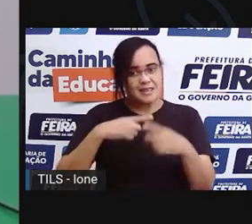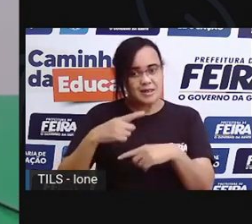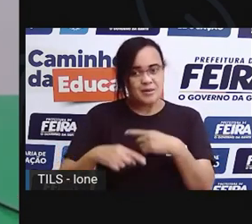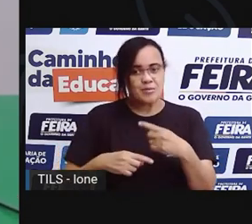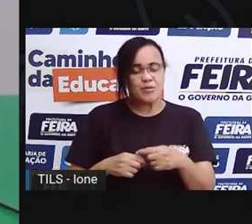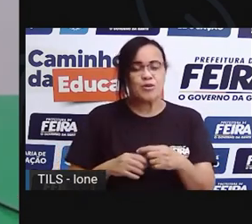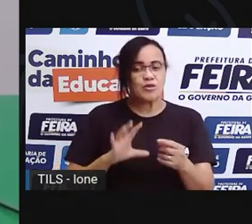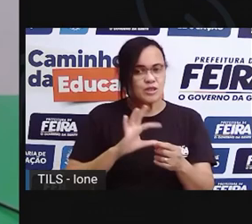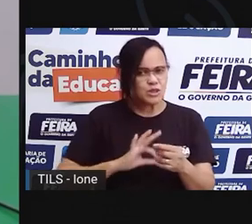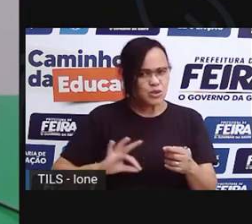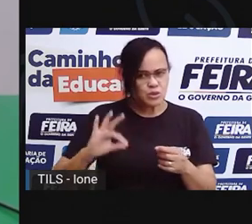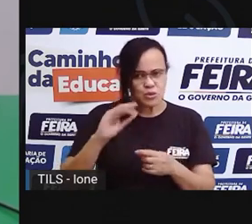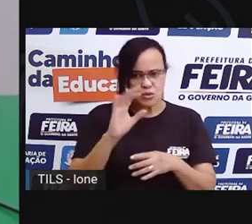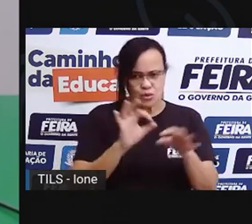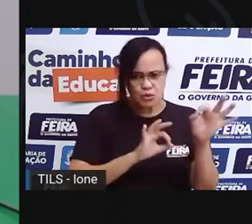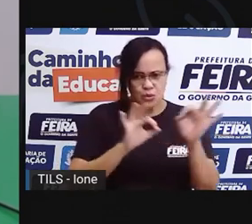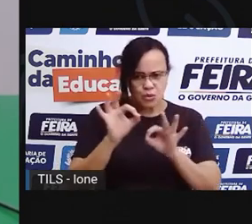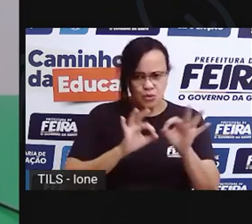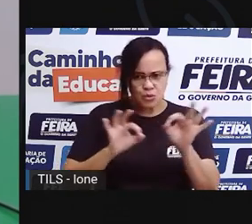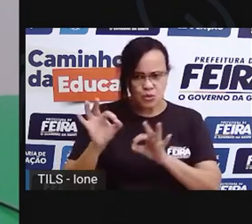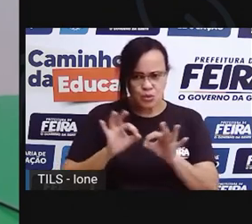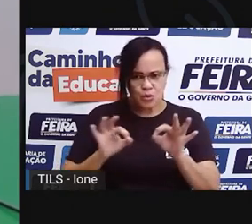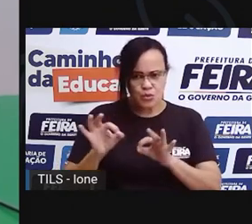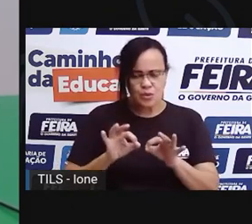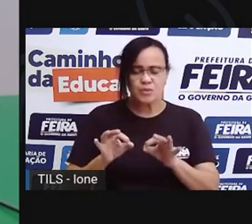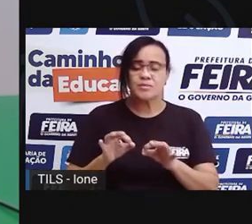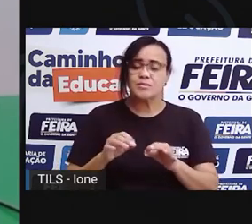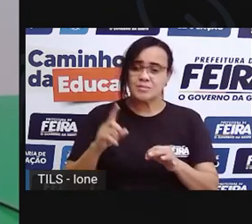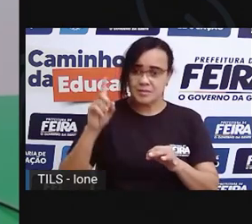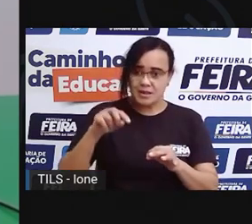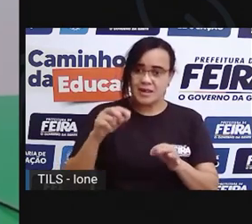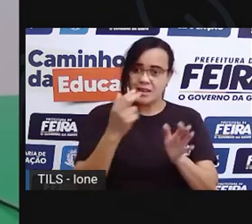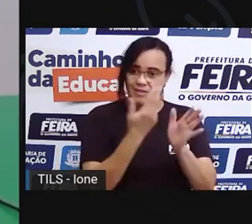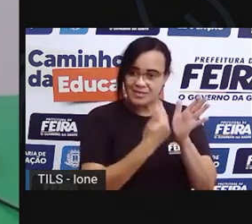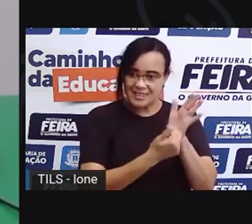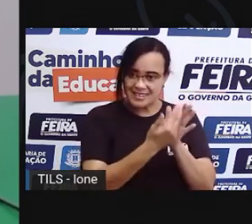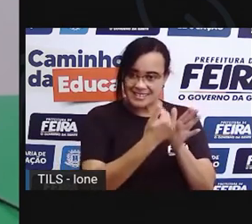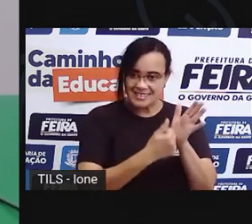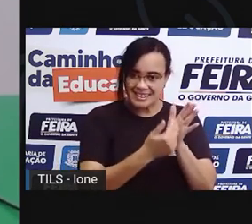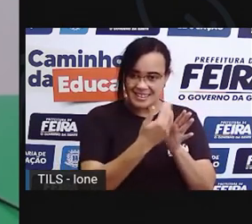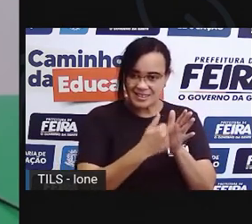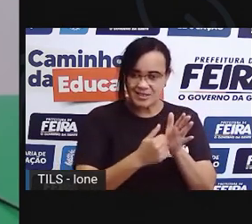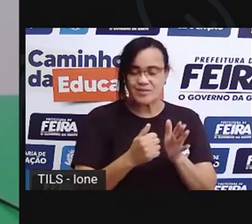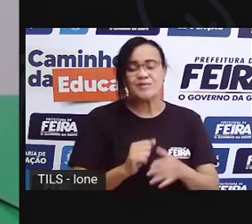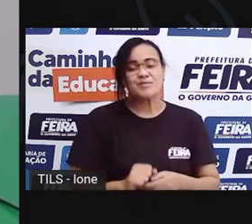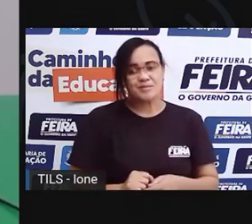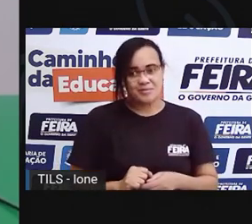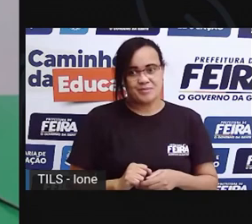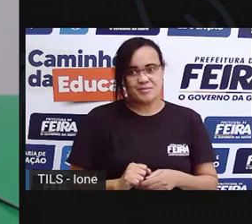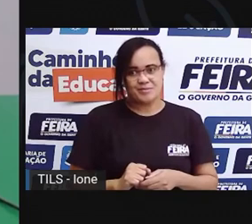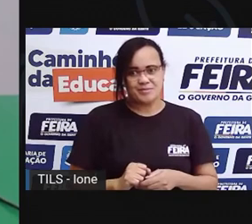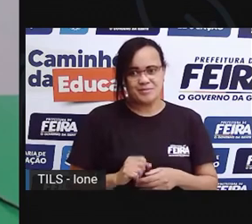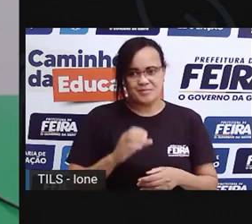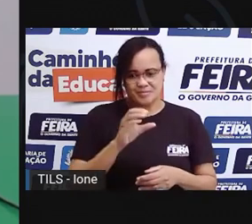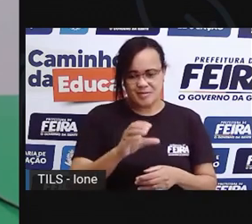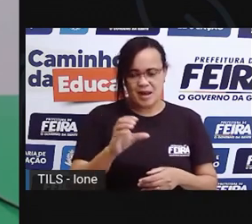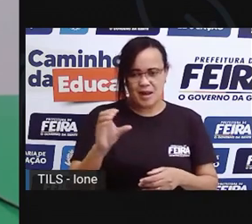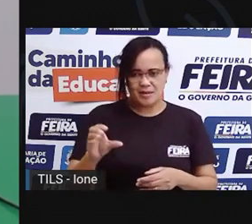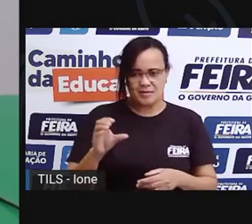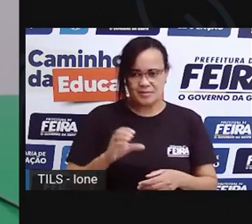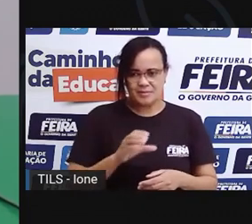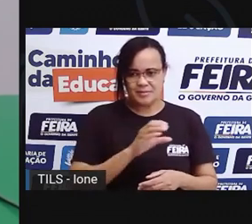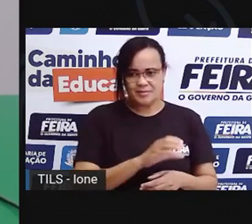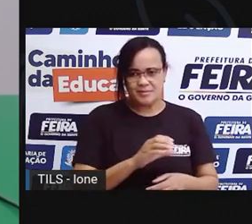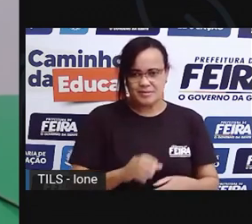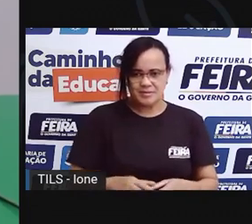né? O seu quebra-cabeça, né? A imagem. Depois que ela secar, você embaralha as peças. Vou virar para vocês verem.